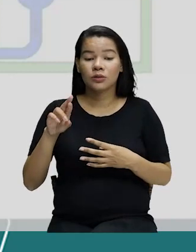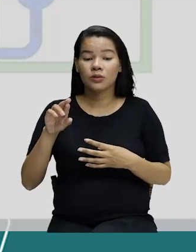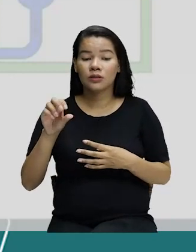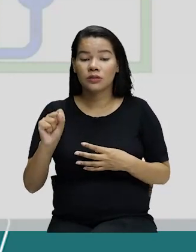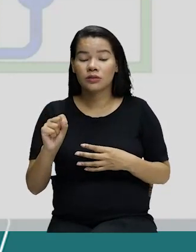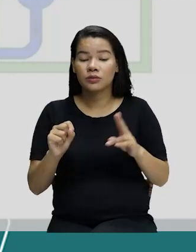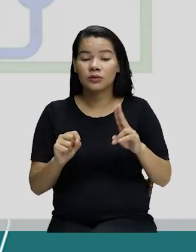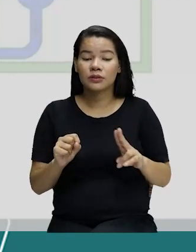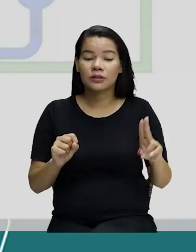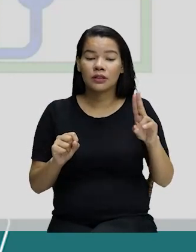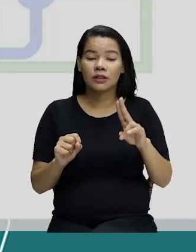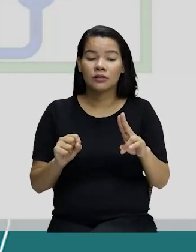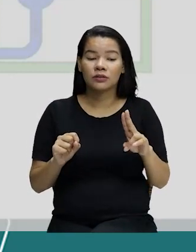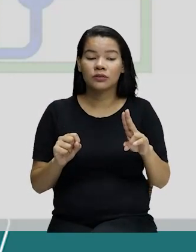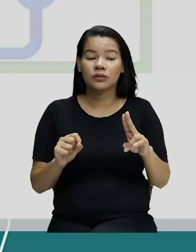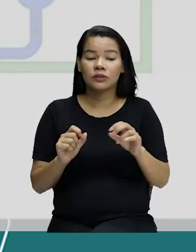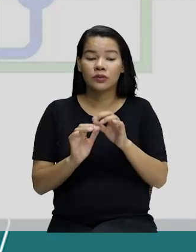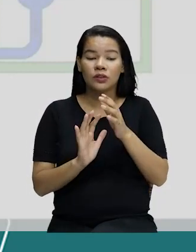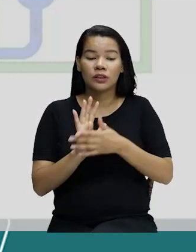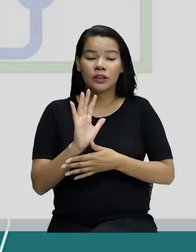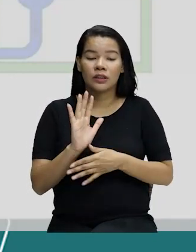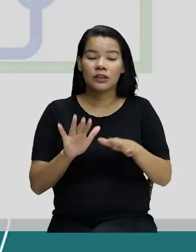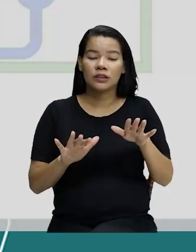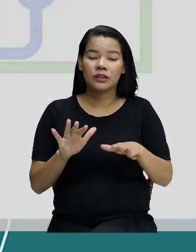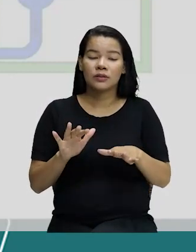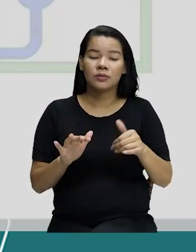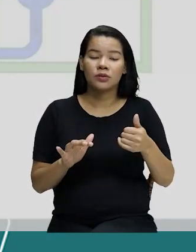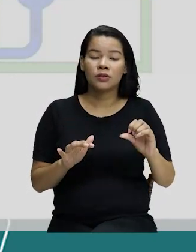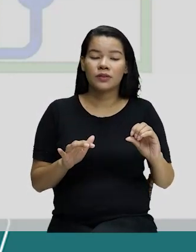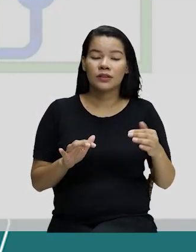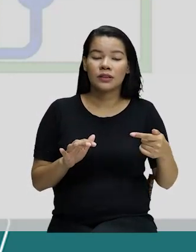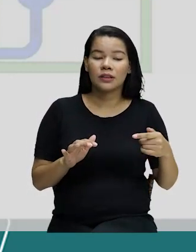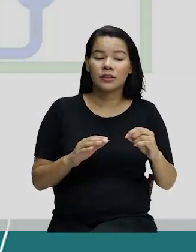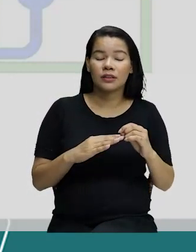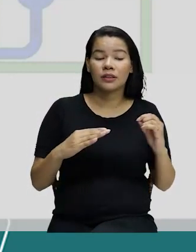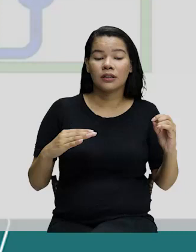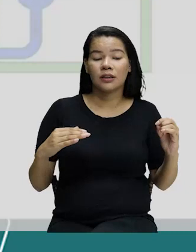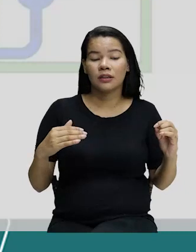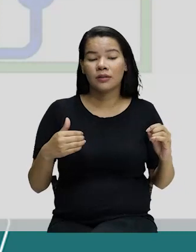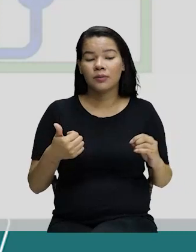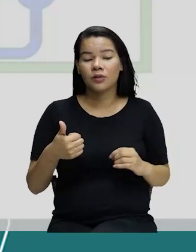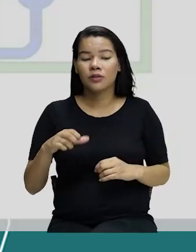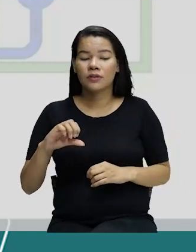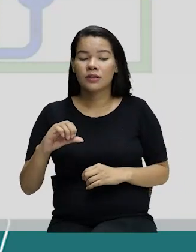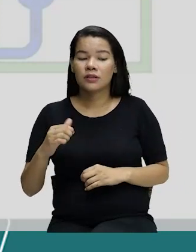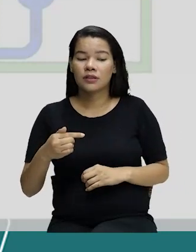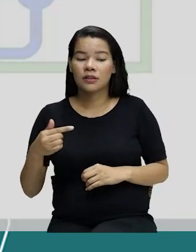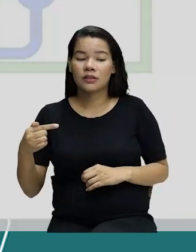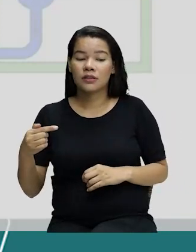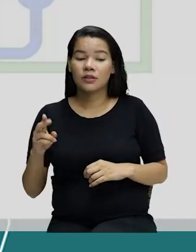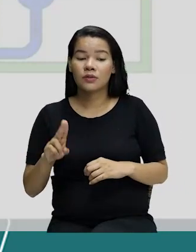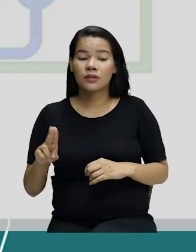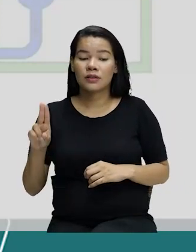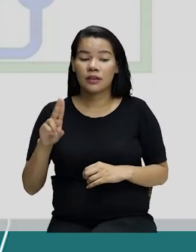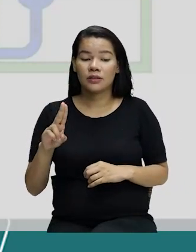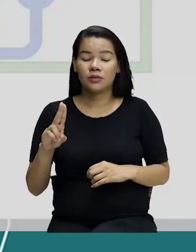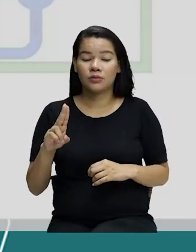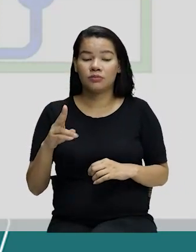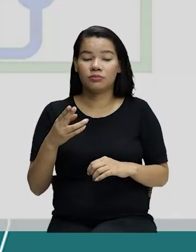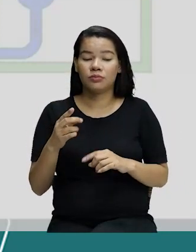usina foram construídos entre 70 e 77 e usavam o grafite como um moderador,